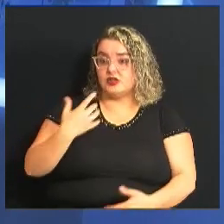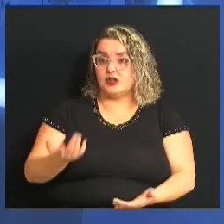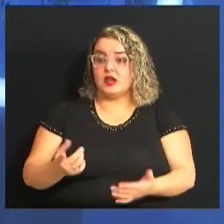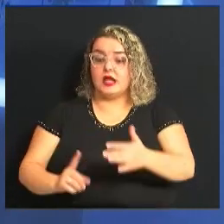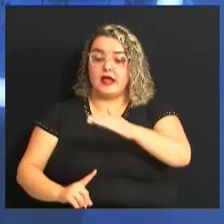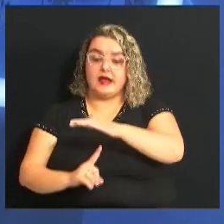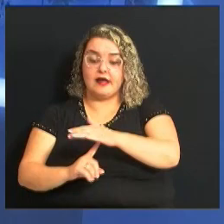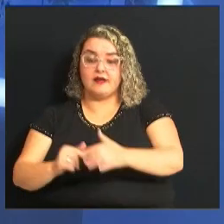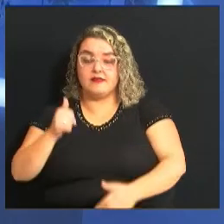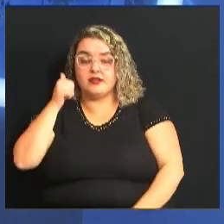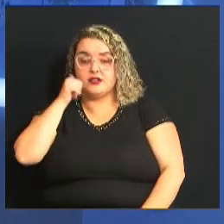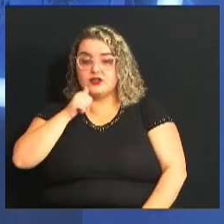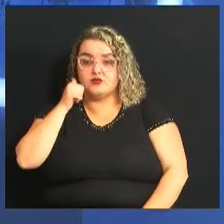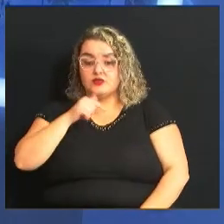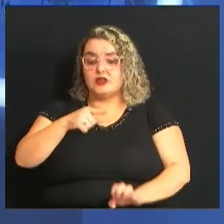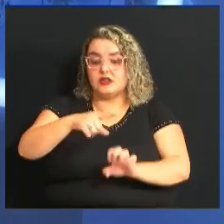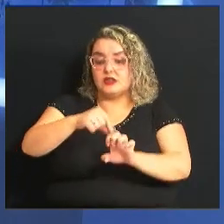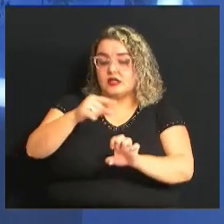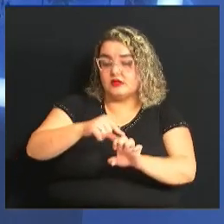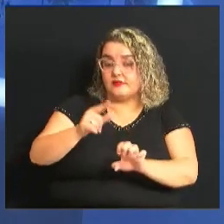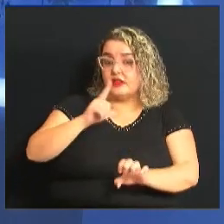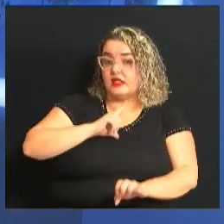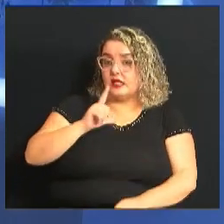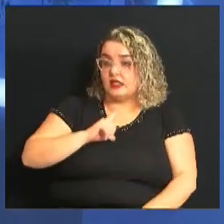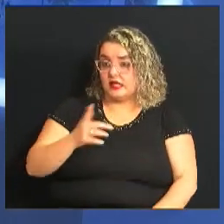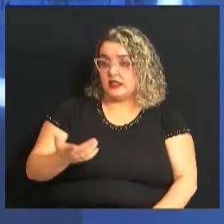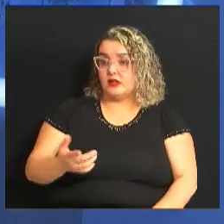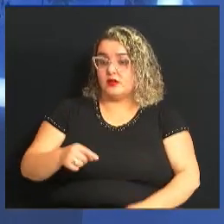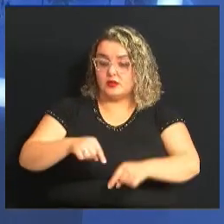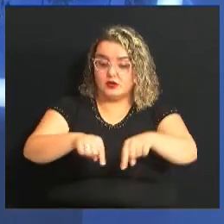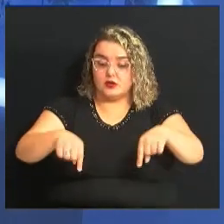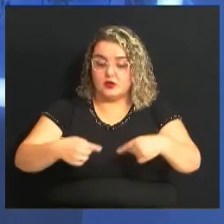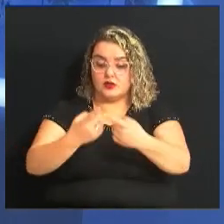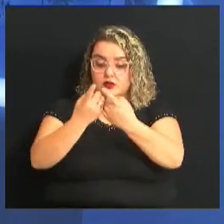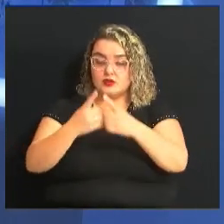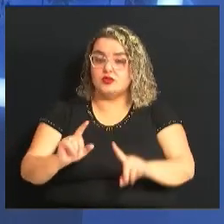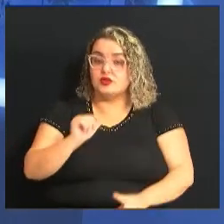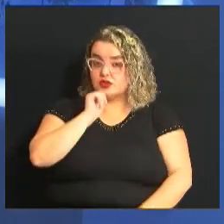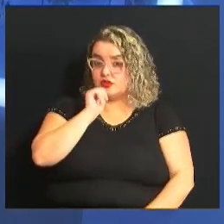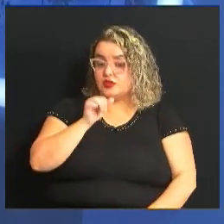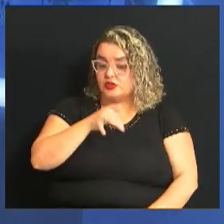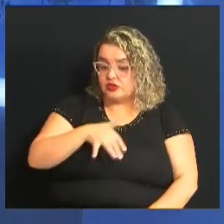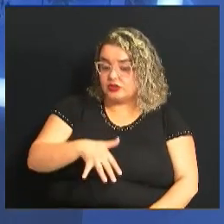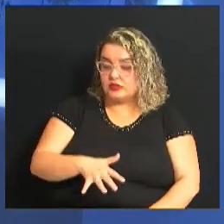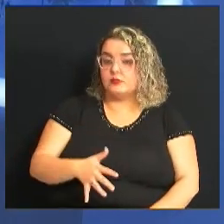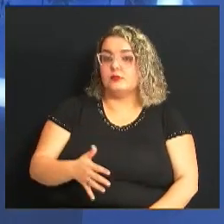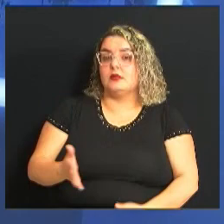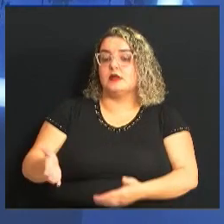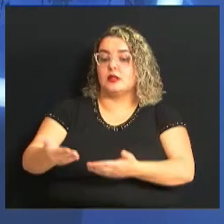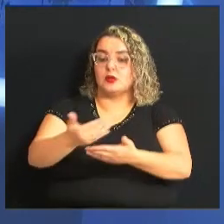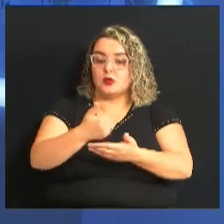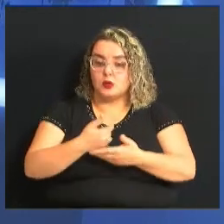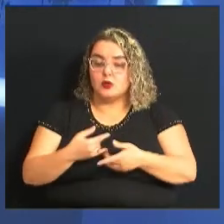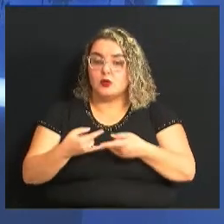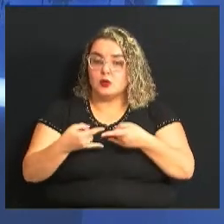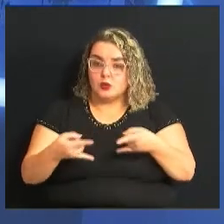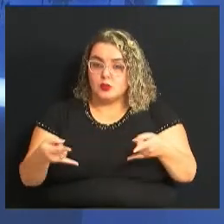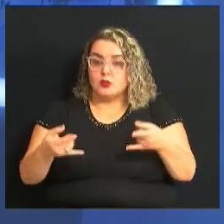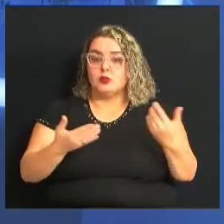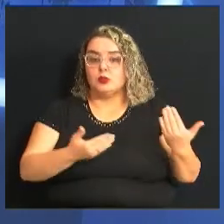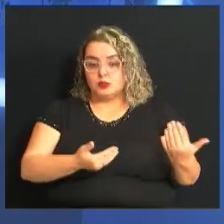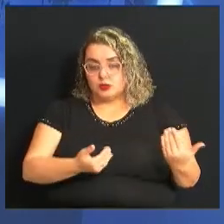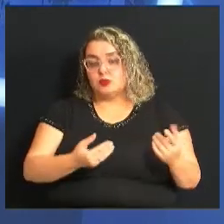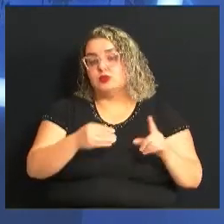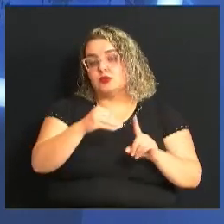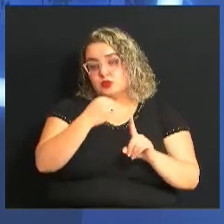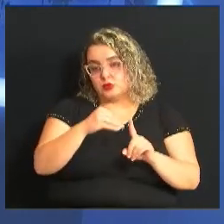Mulheres Empreendedoras vai contar ainda com um estande de dignidade menstrual para a coleta de absorventes para jovens socialmente